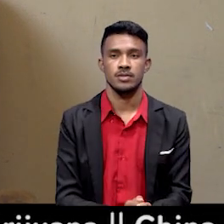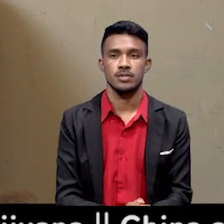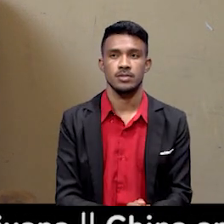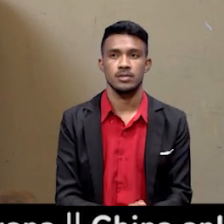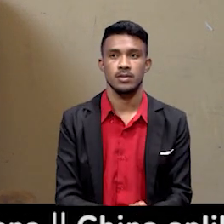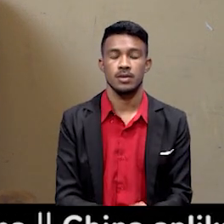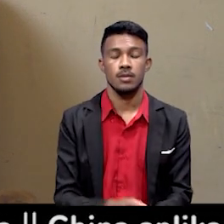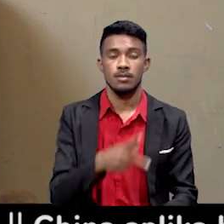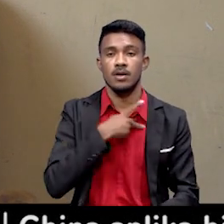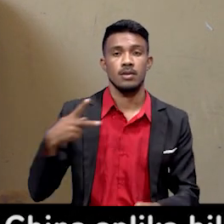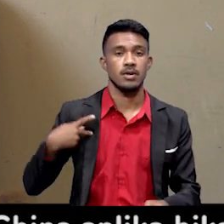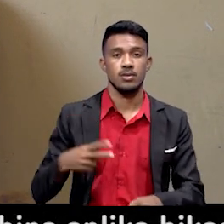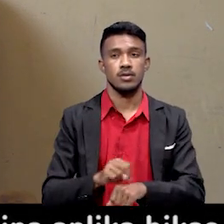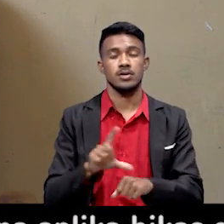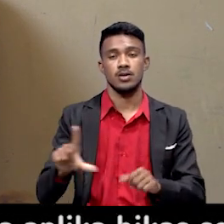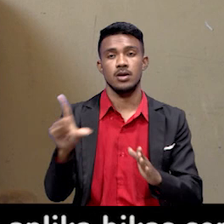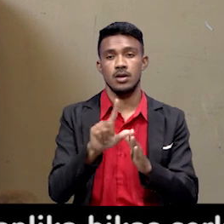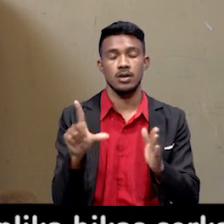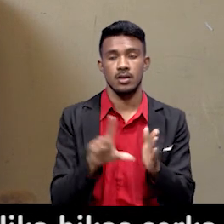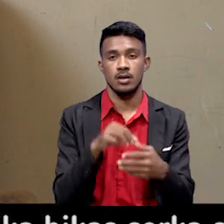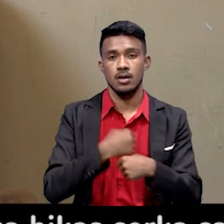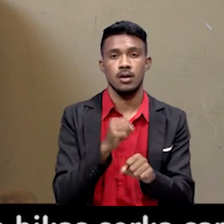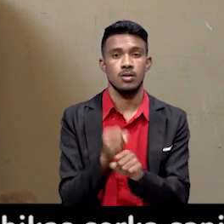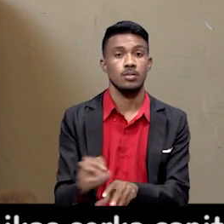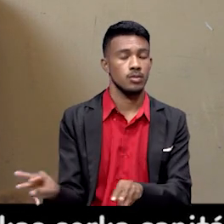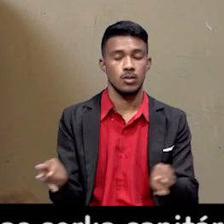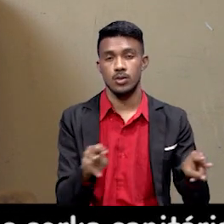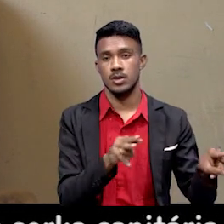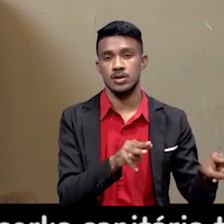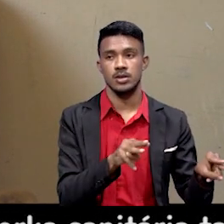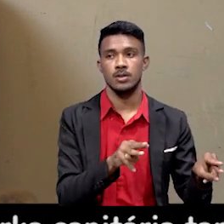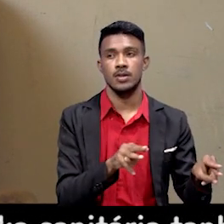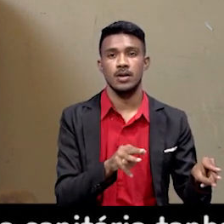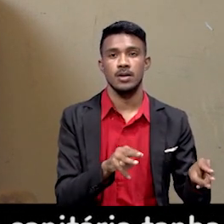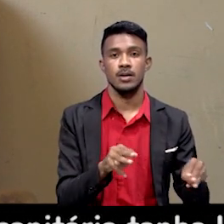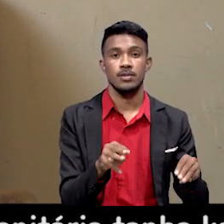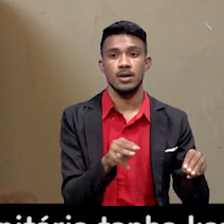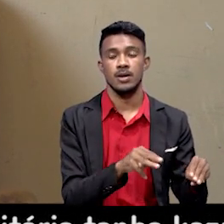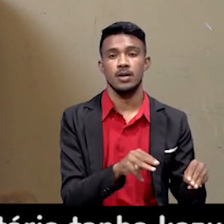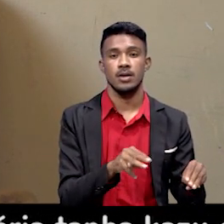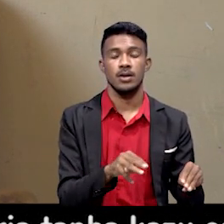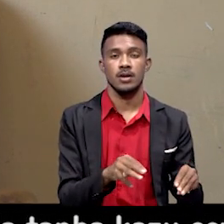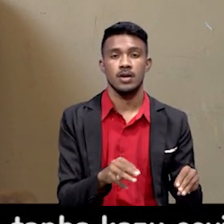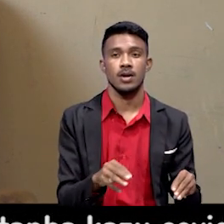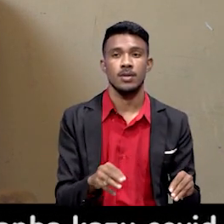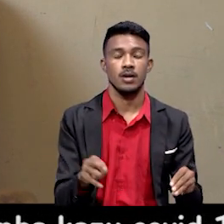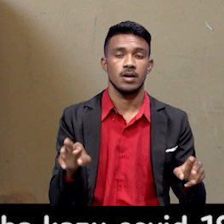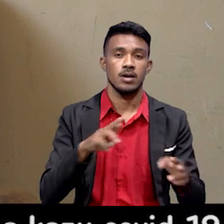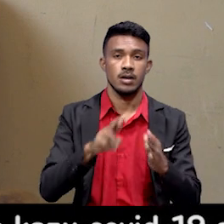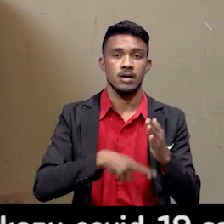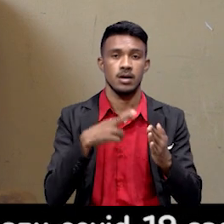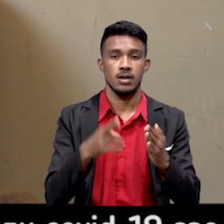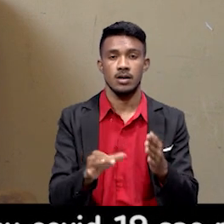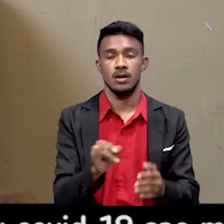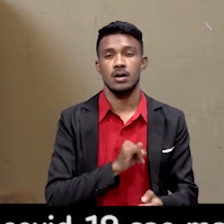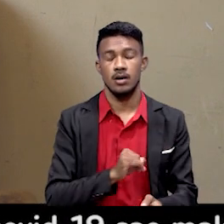Parlamento Nasional kata klene hal mudasan ini ya nene ba regime remuneratorio. Aku ini